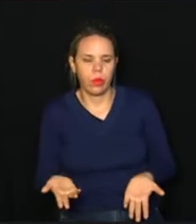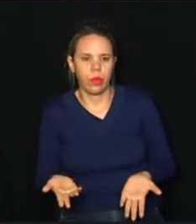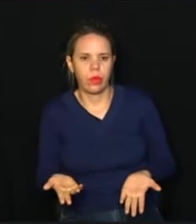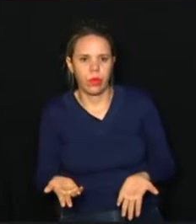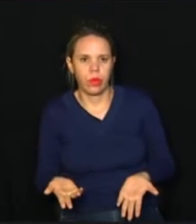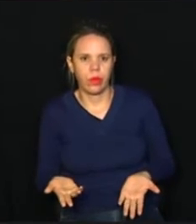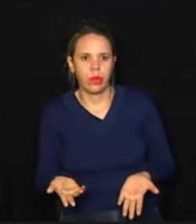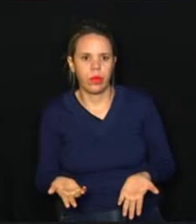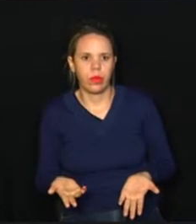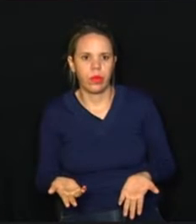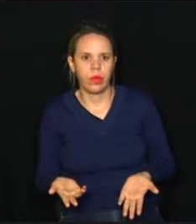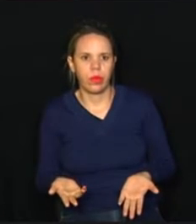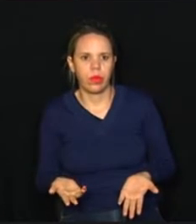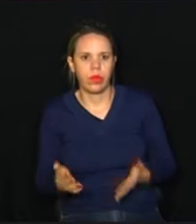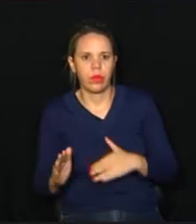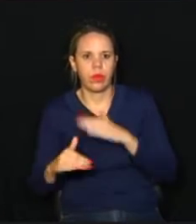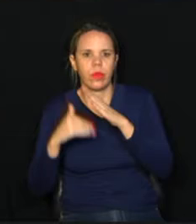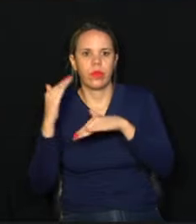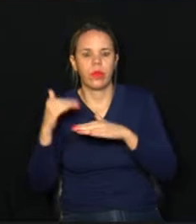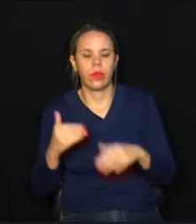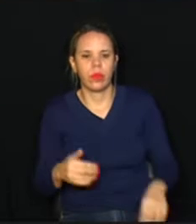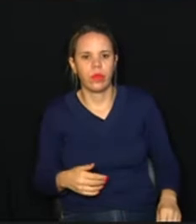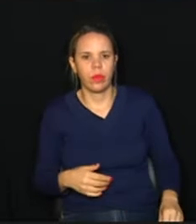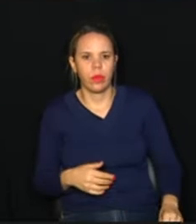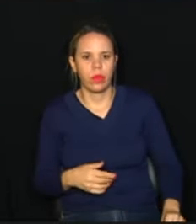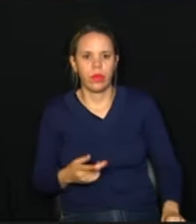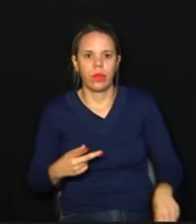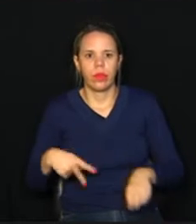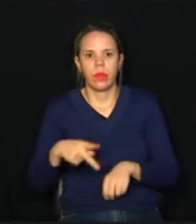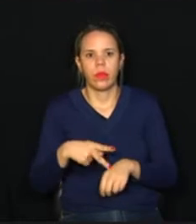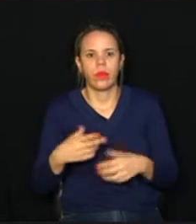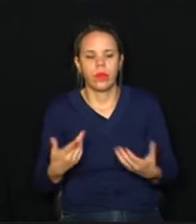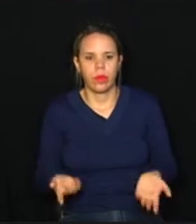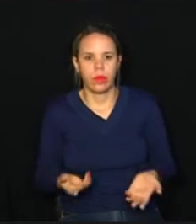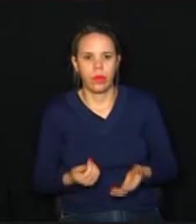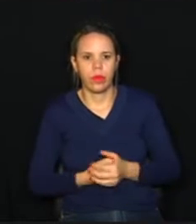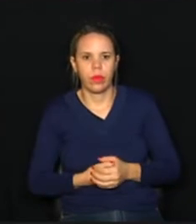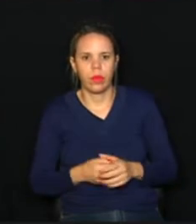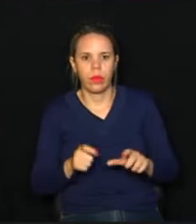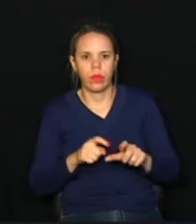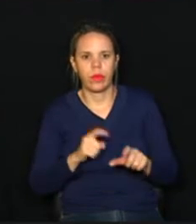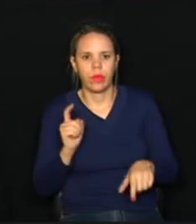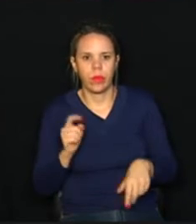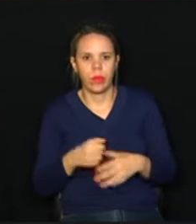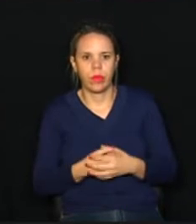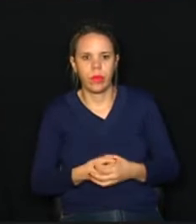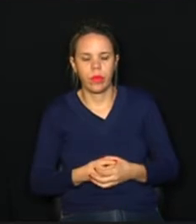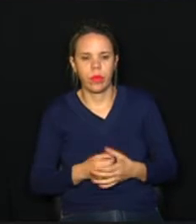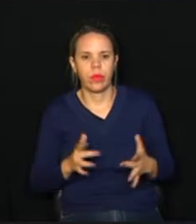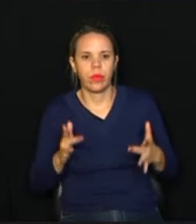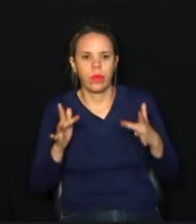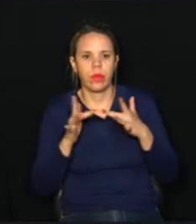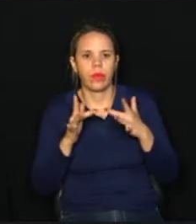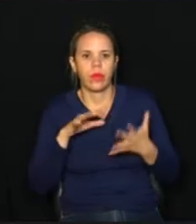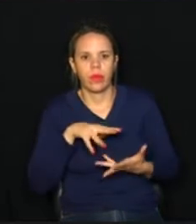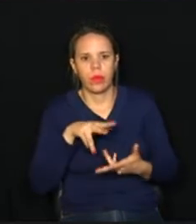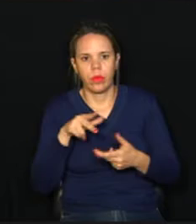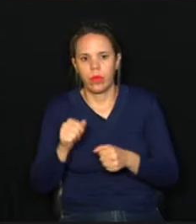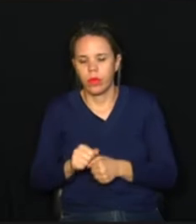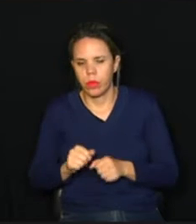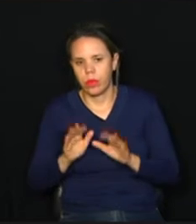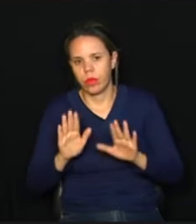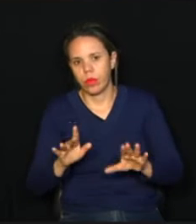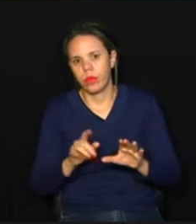é imprescindível para a construção de um país independente, conectado com o mundo,